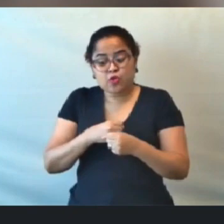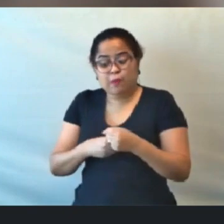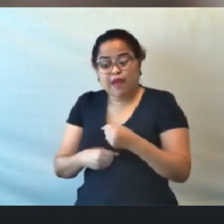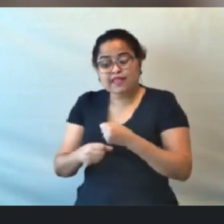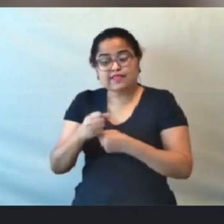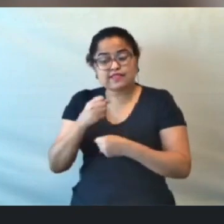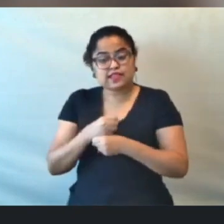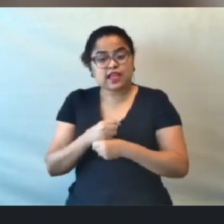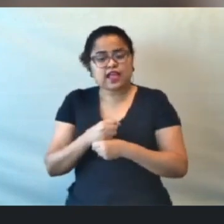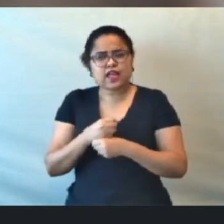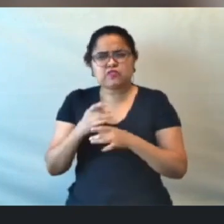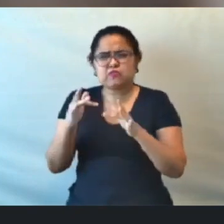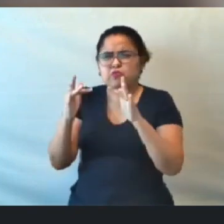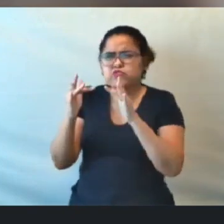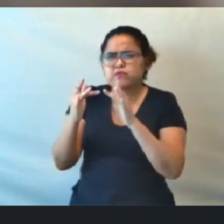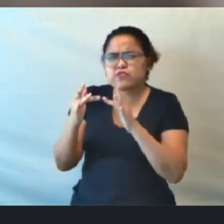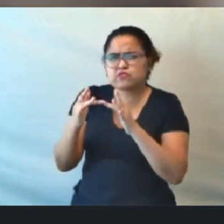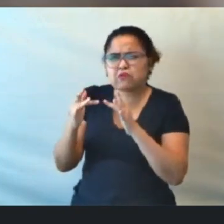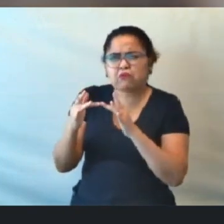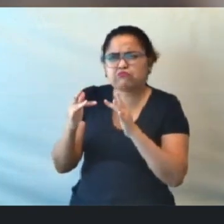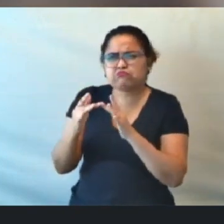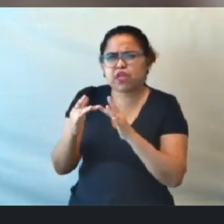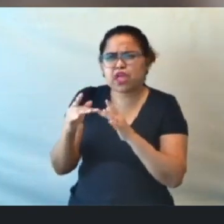estava trabalhando com eles, algumas outras